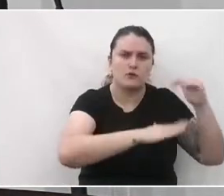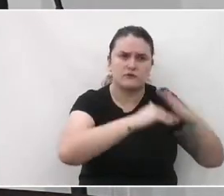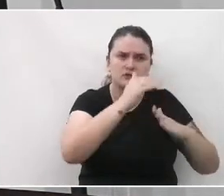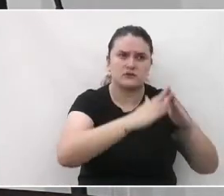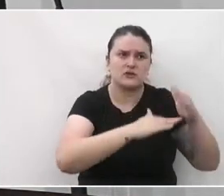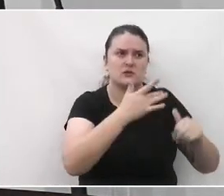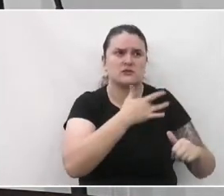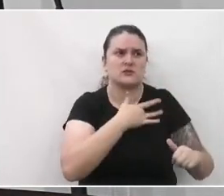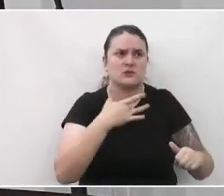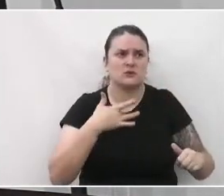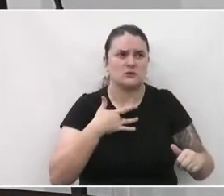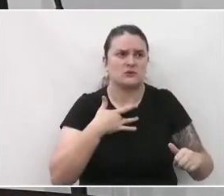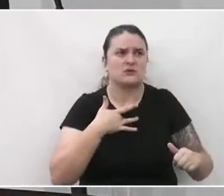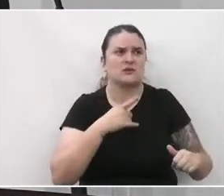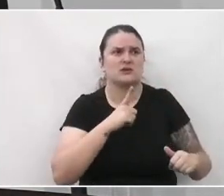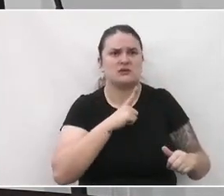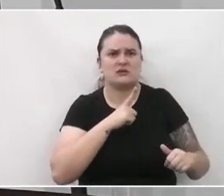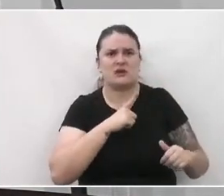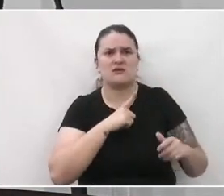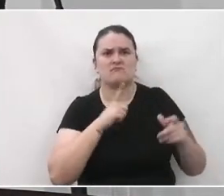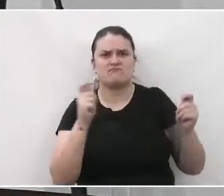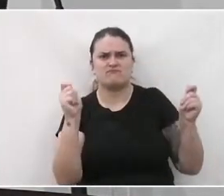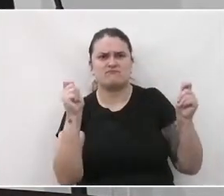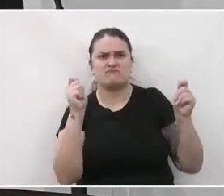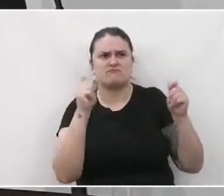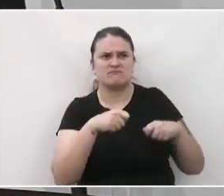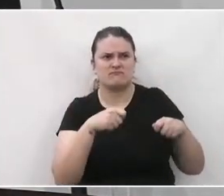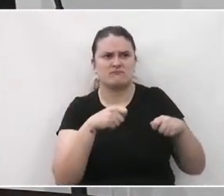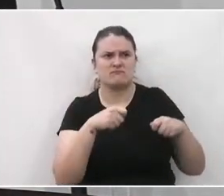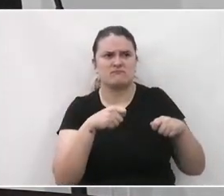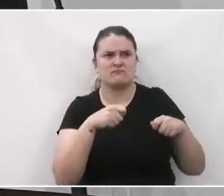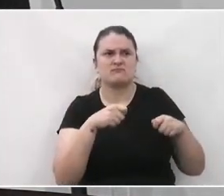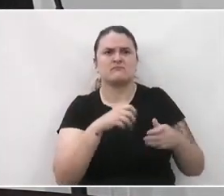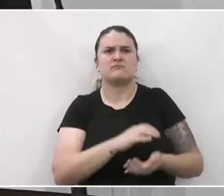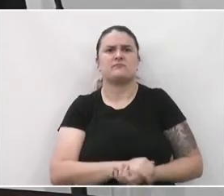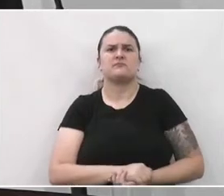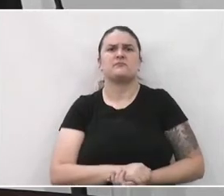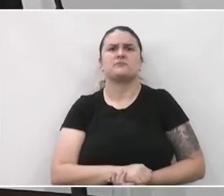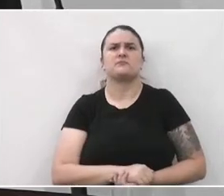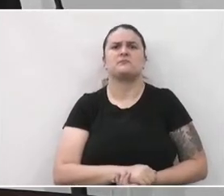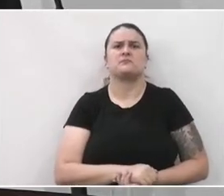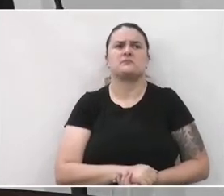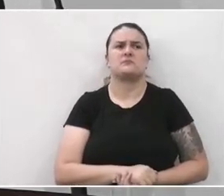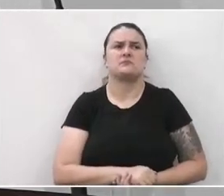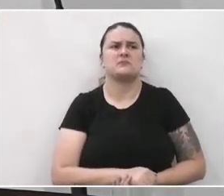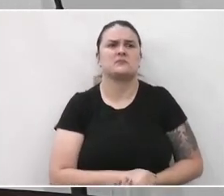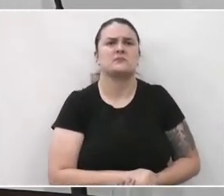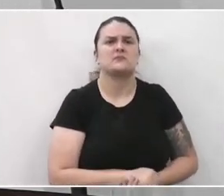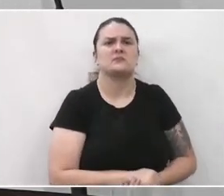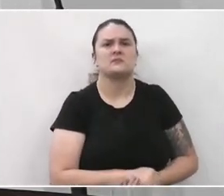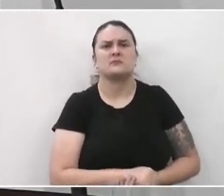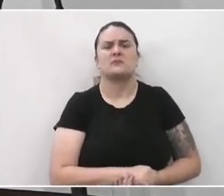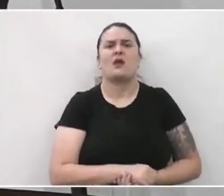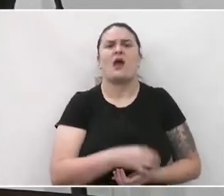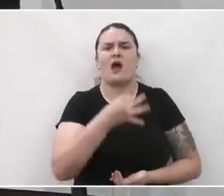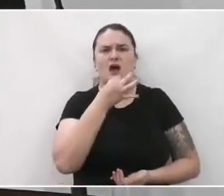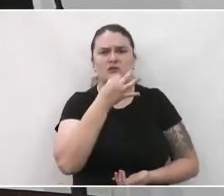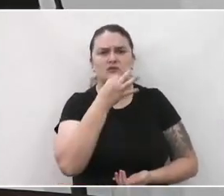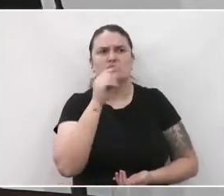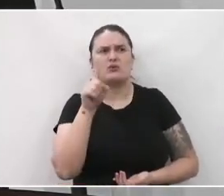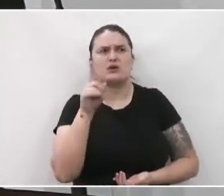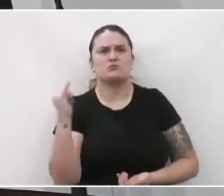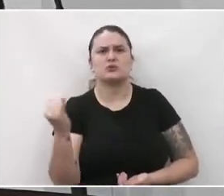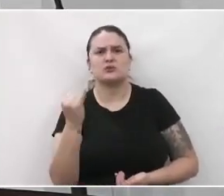capacidade física para fazer vacinação. Então, nós não podemos permitir que aconteçam essas coisas. É aqui que eu acho que é importante